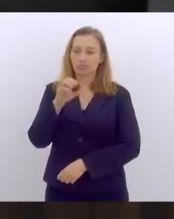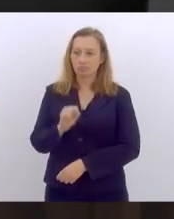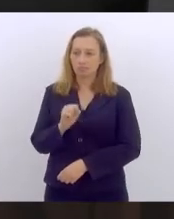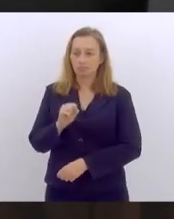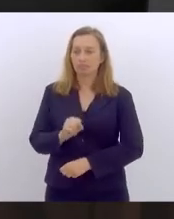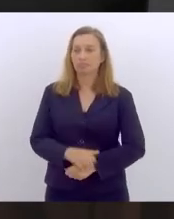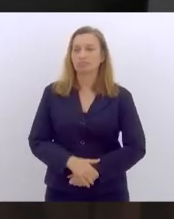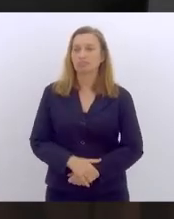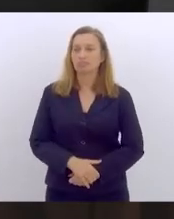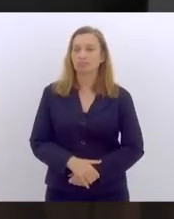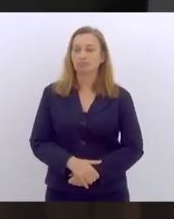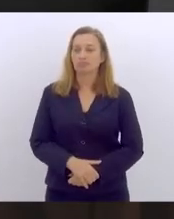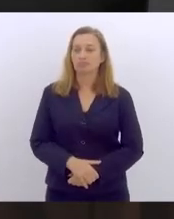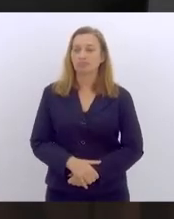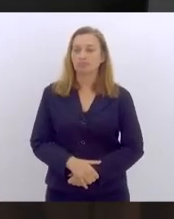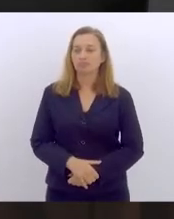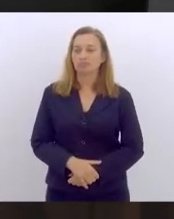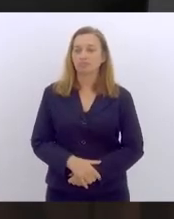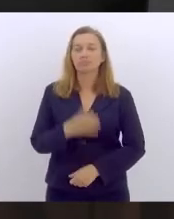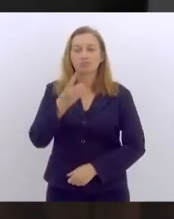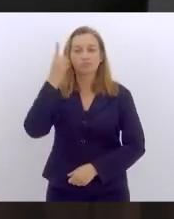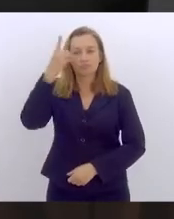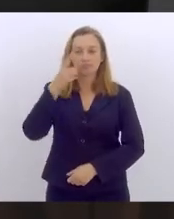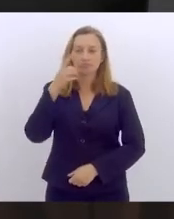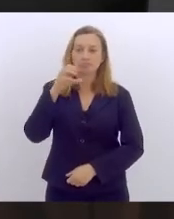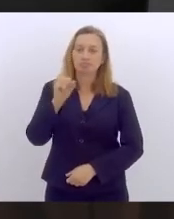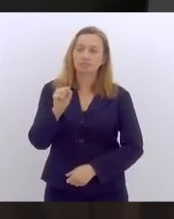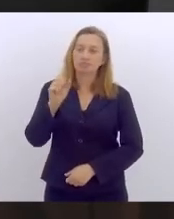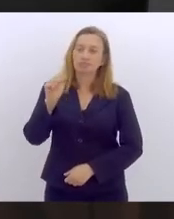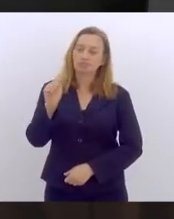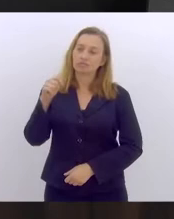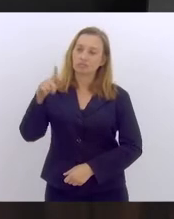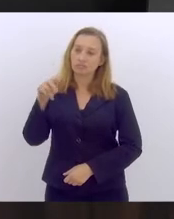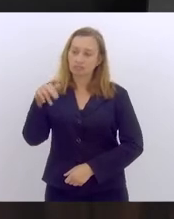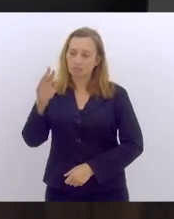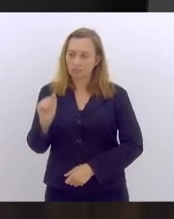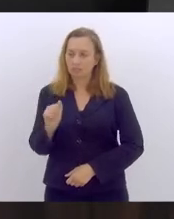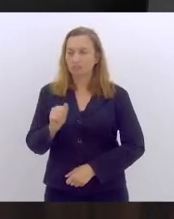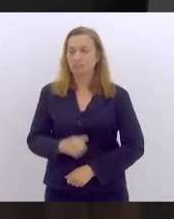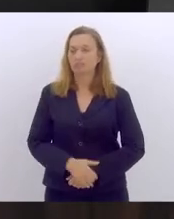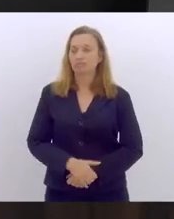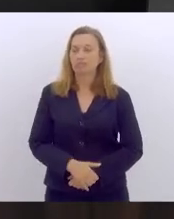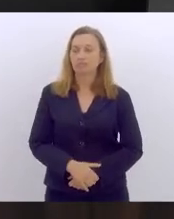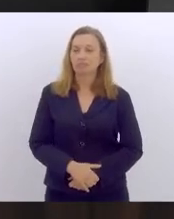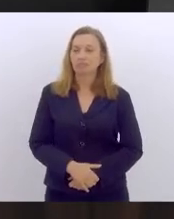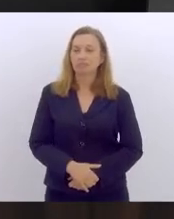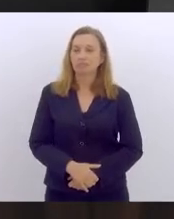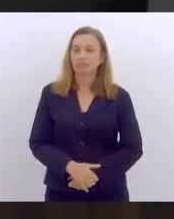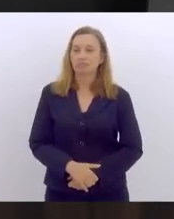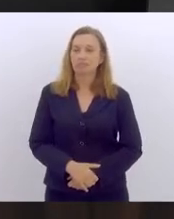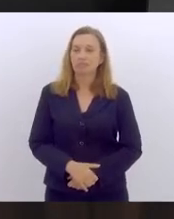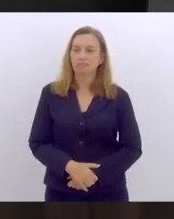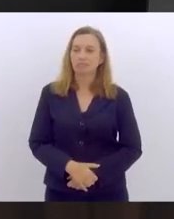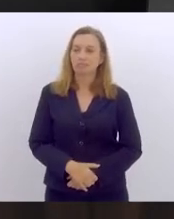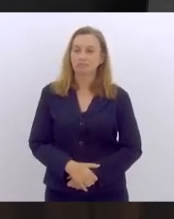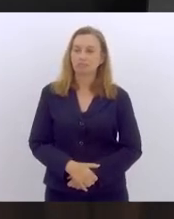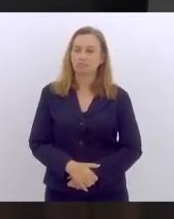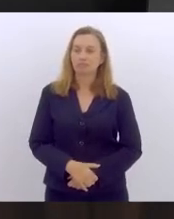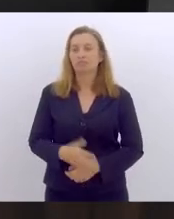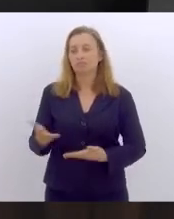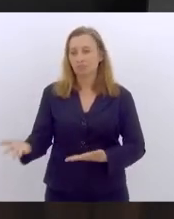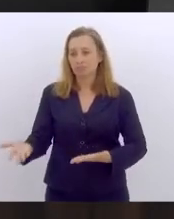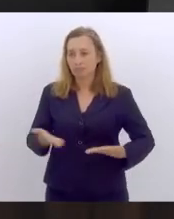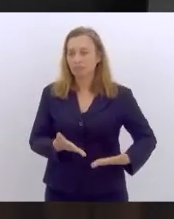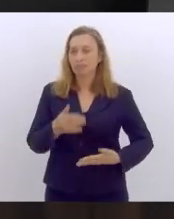Deputado Carlos Augusto. Deputado Coronel Salema. Deputado Coronel Salema. Presidência